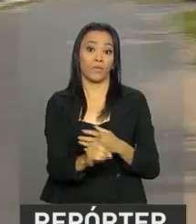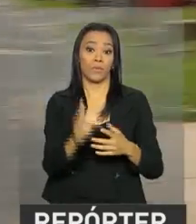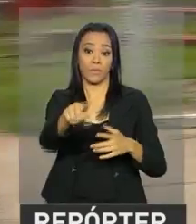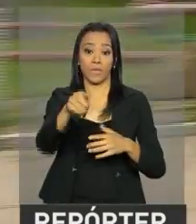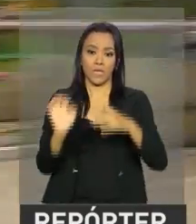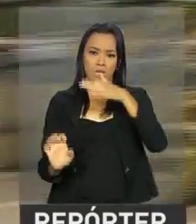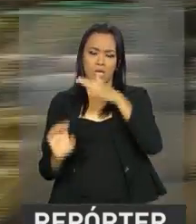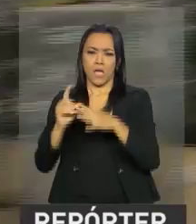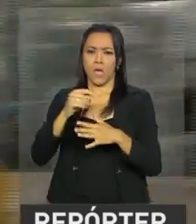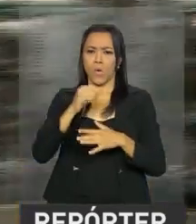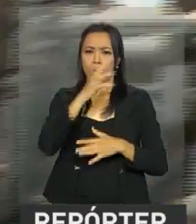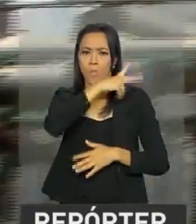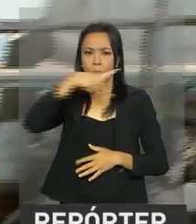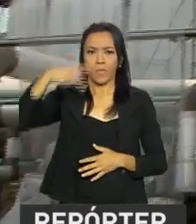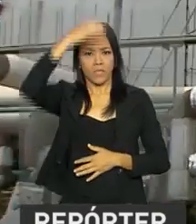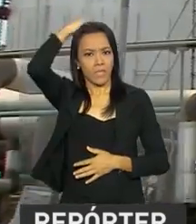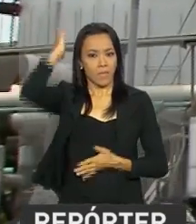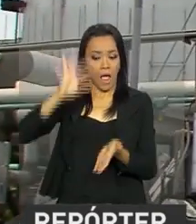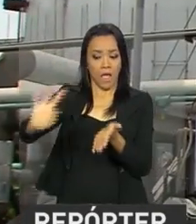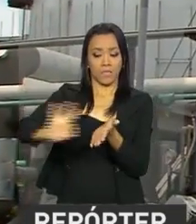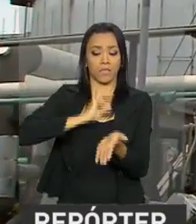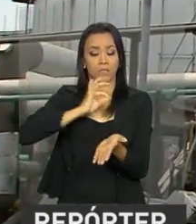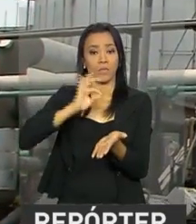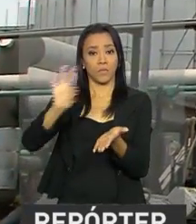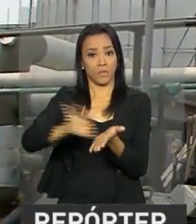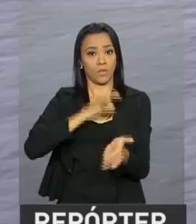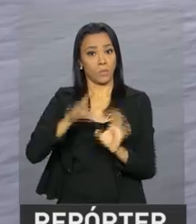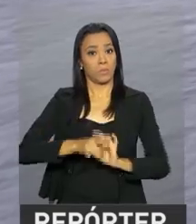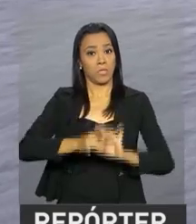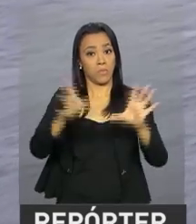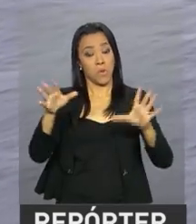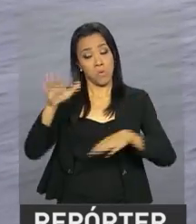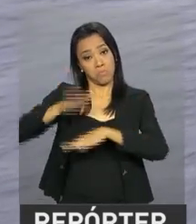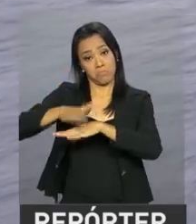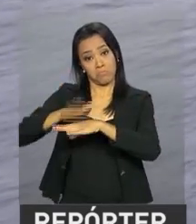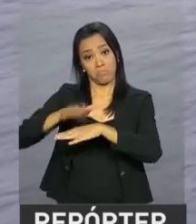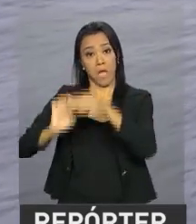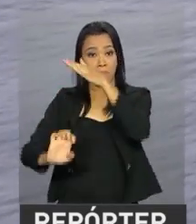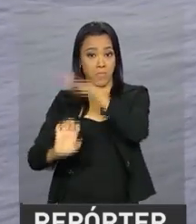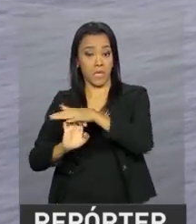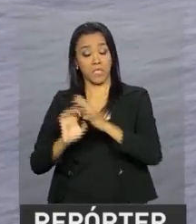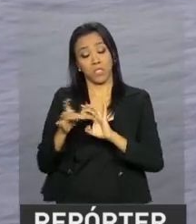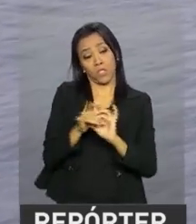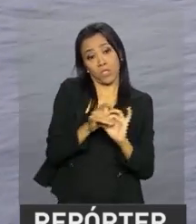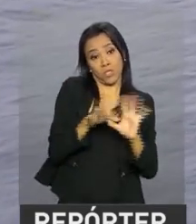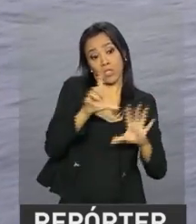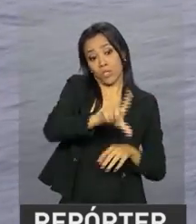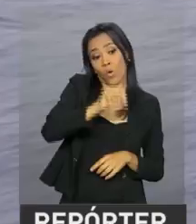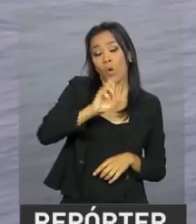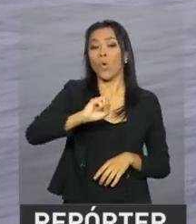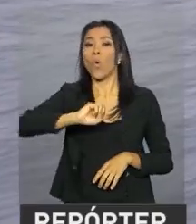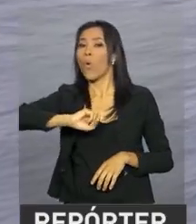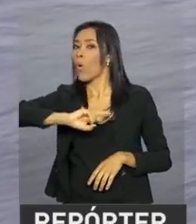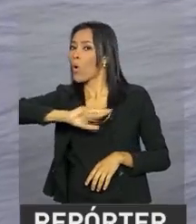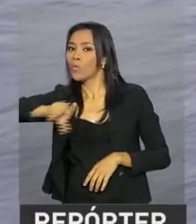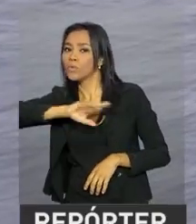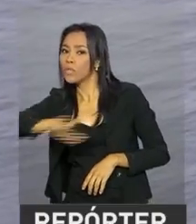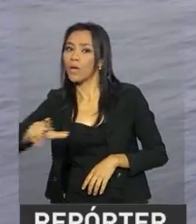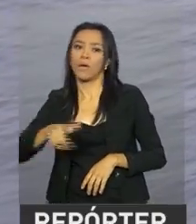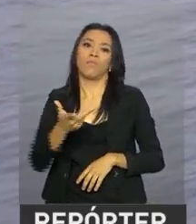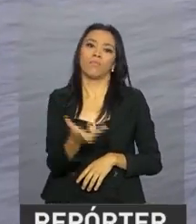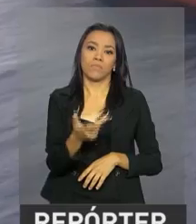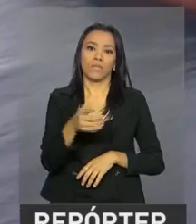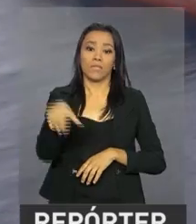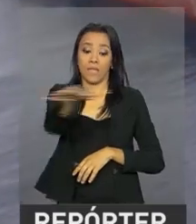da sanção presidencial, a Petrobras vai poder escolher se quer ou não participar da exploração do petróleo encontrado na